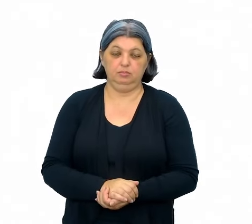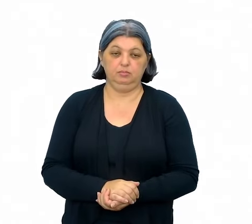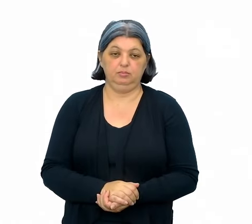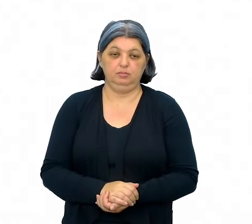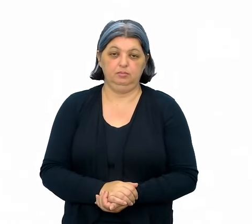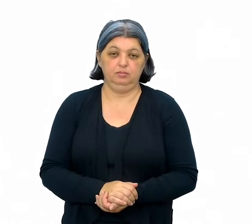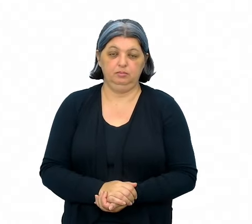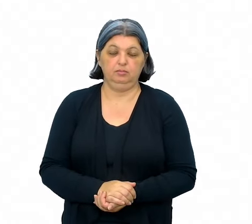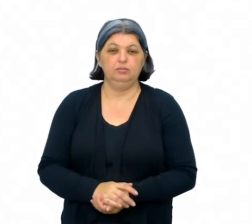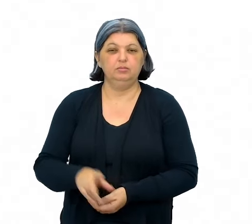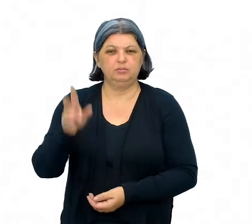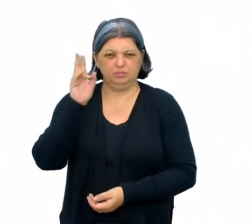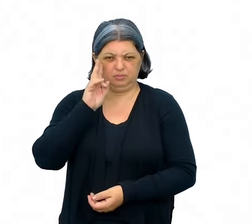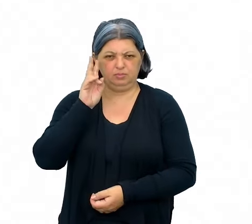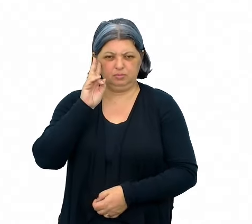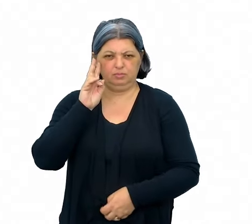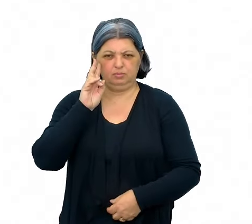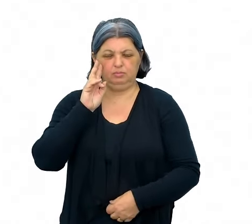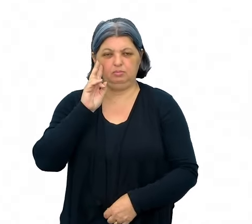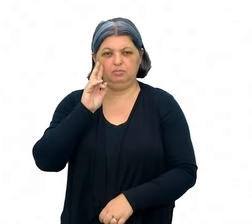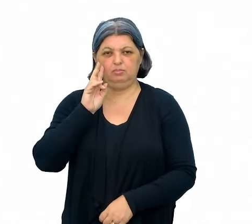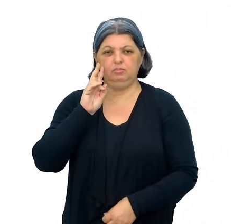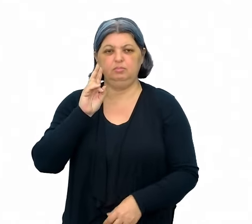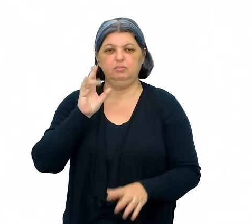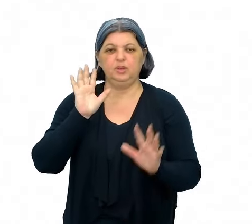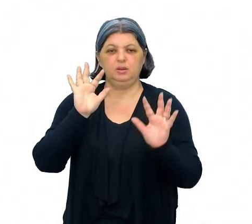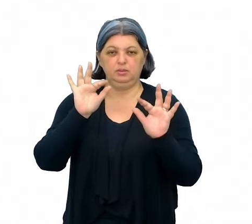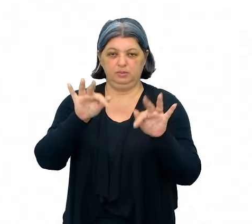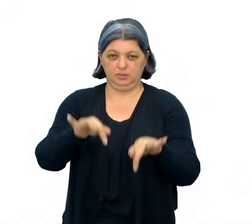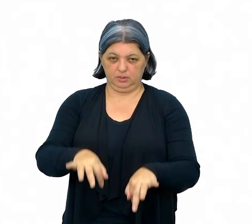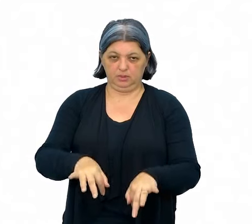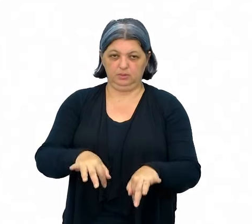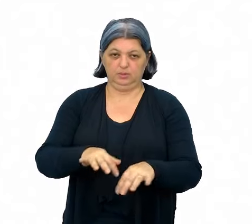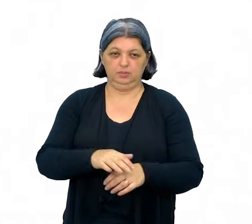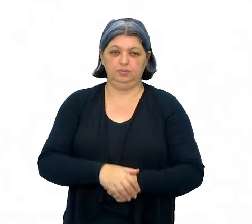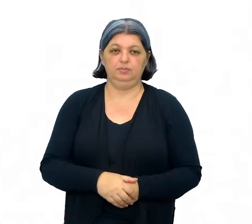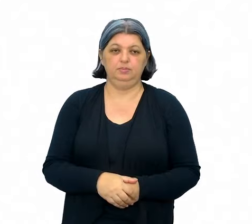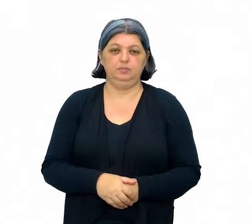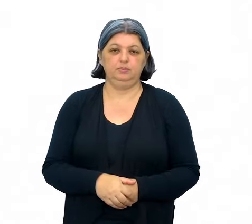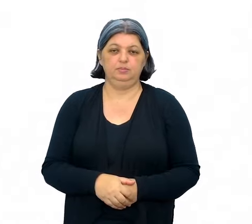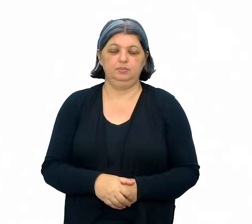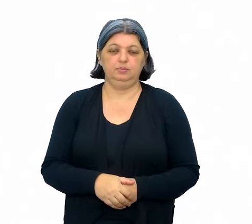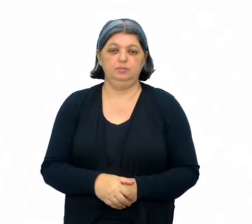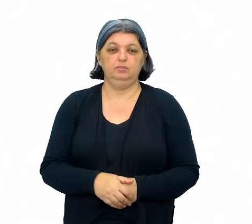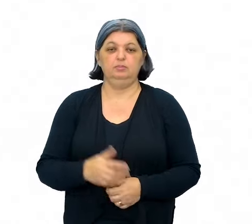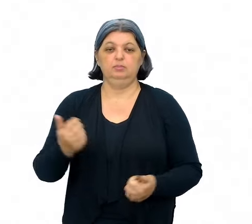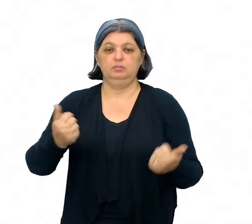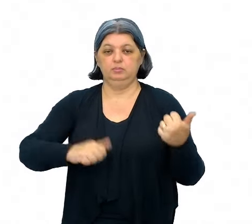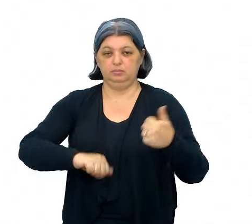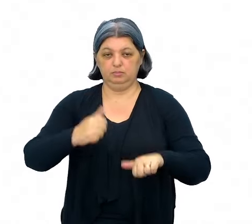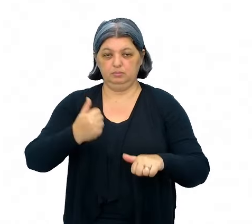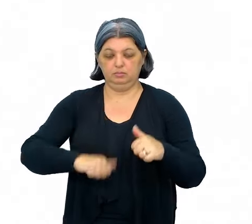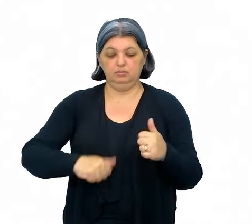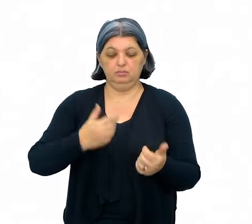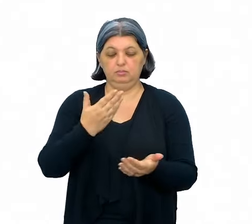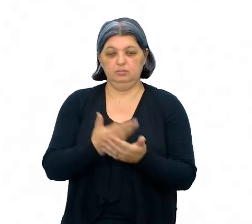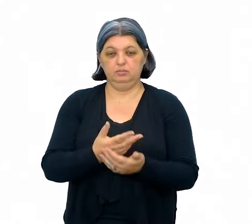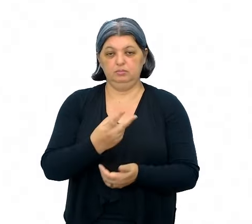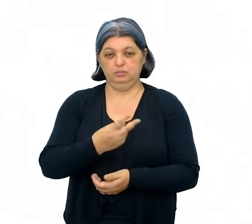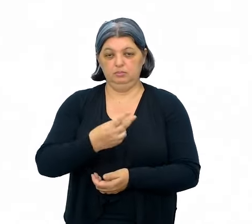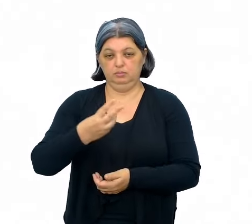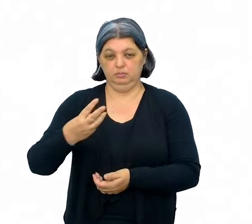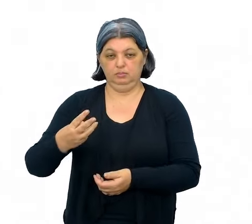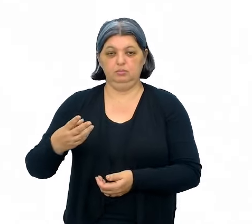E aqui, né, para a gente estar finalizando. O que nós fizemos? Analisamos as aulas 2 e 3 da